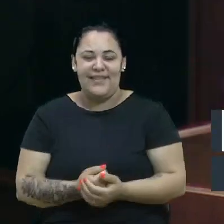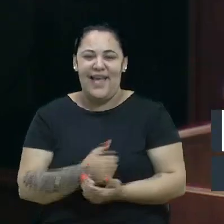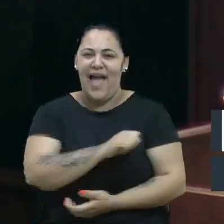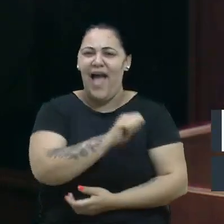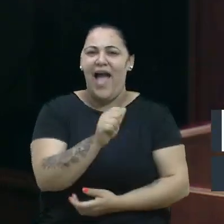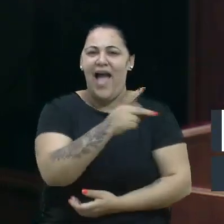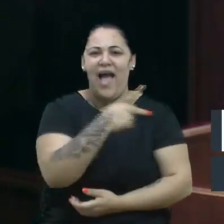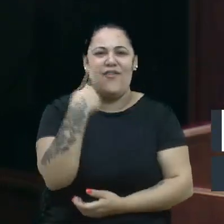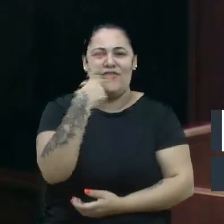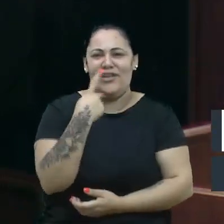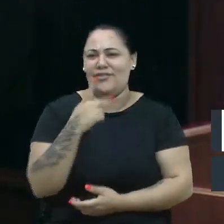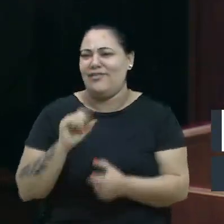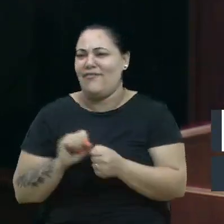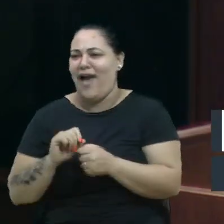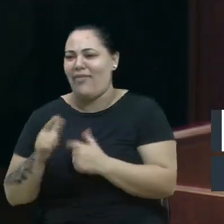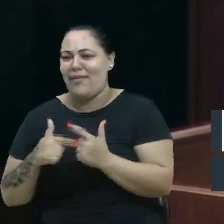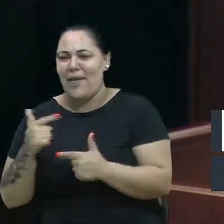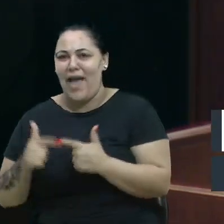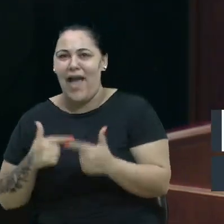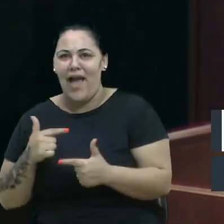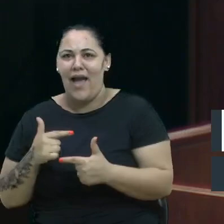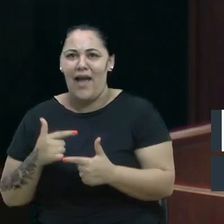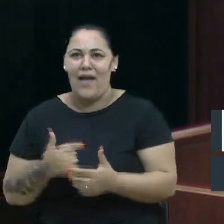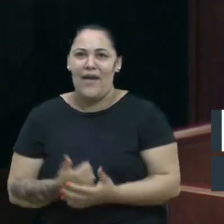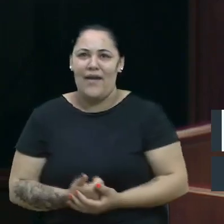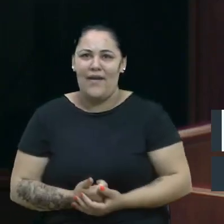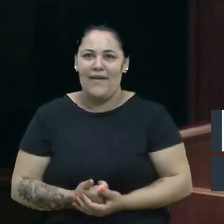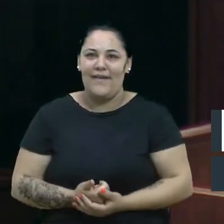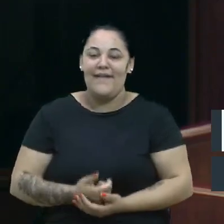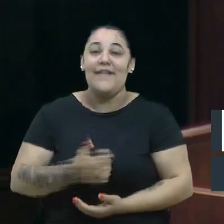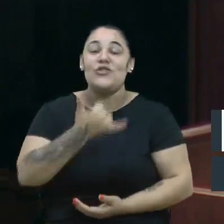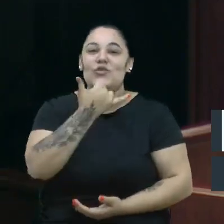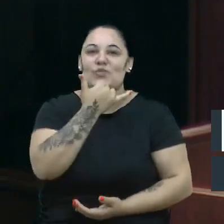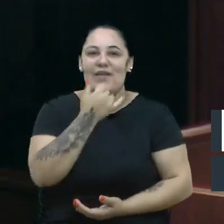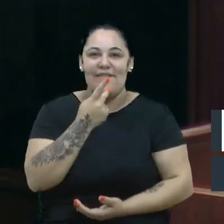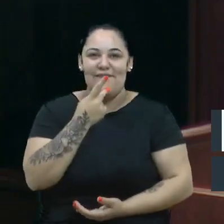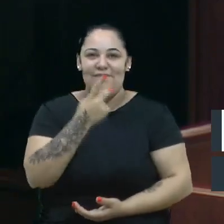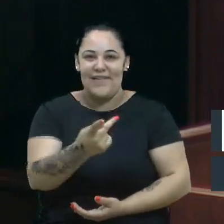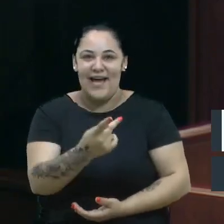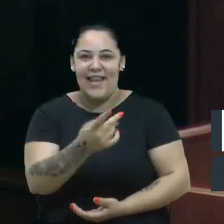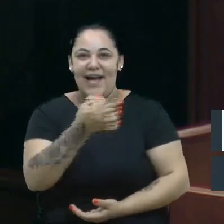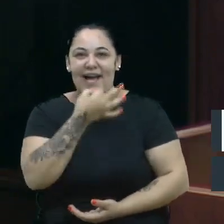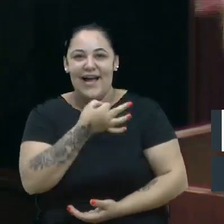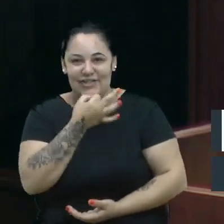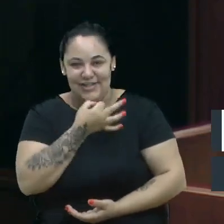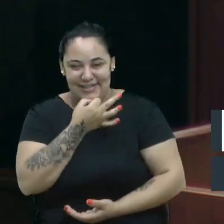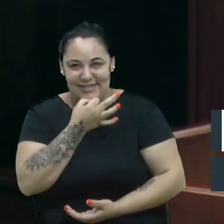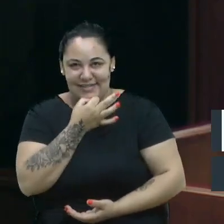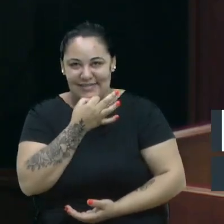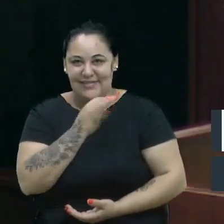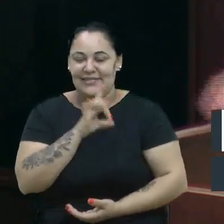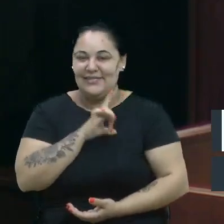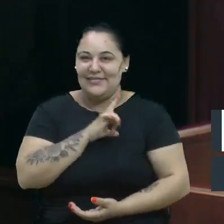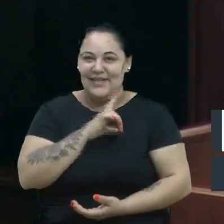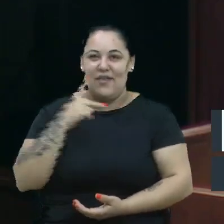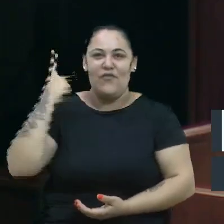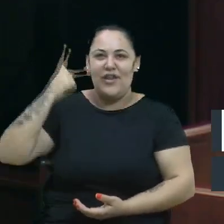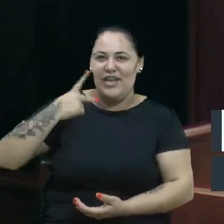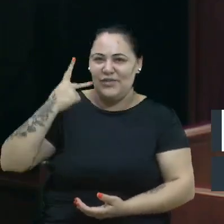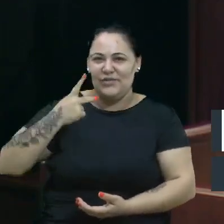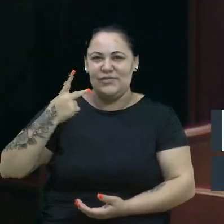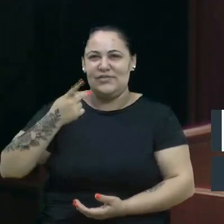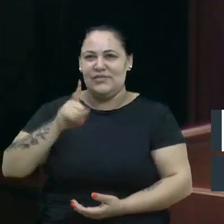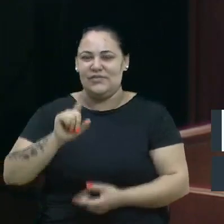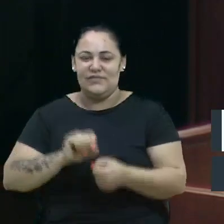sua parte. No Fala Caxias, houve muita cobrança do o vereador não faz sua